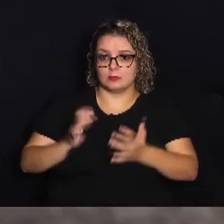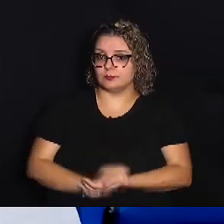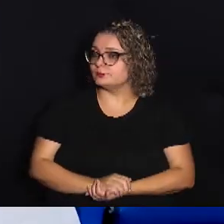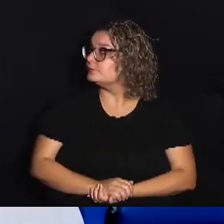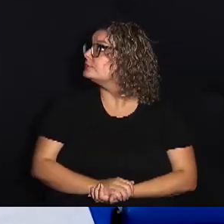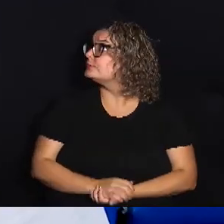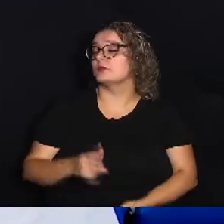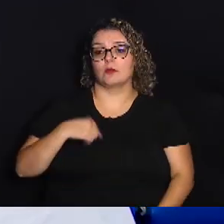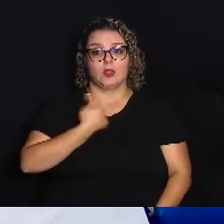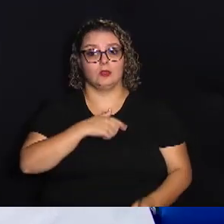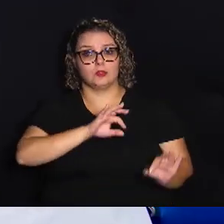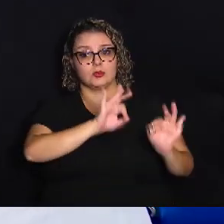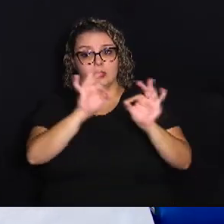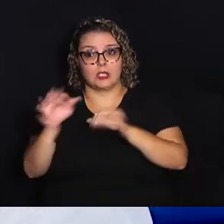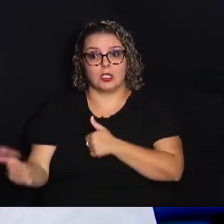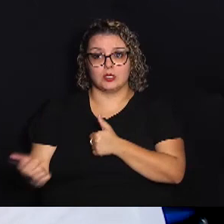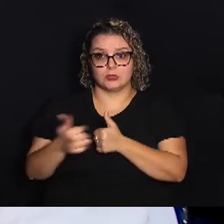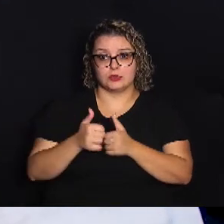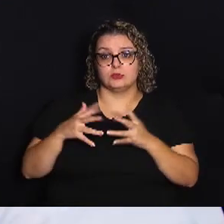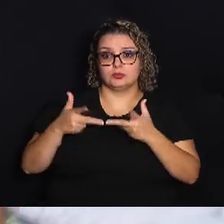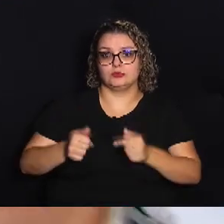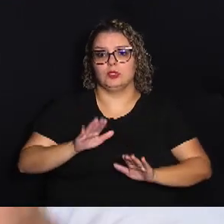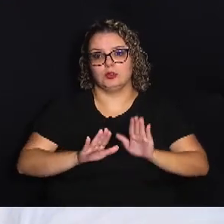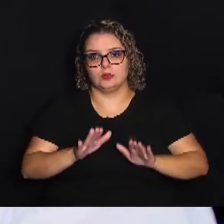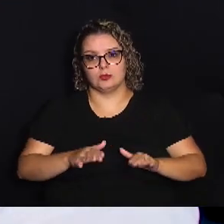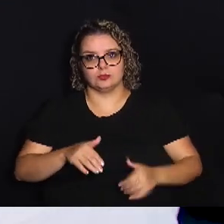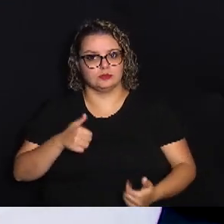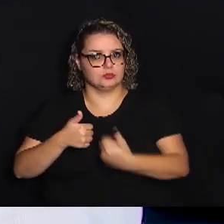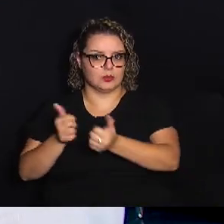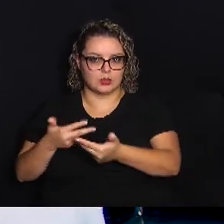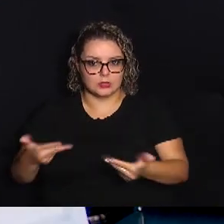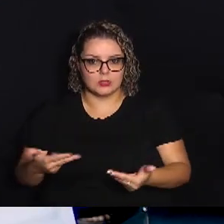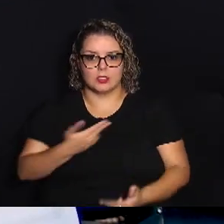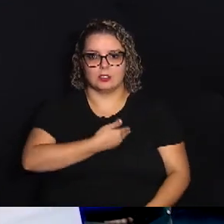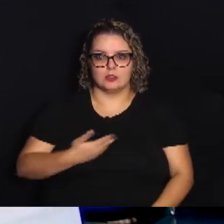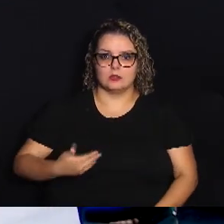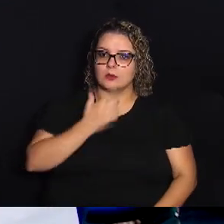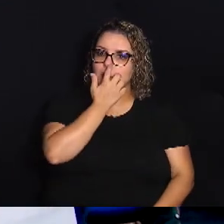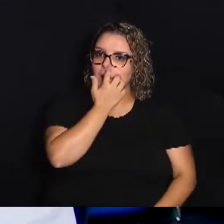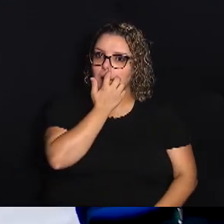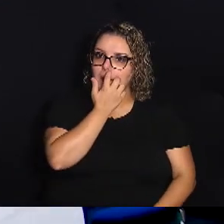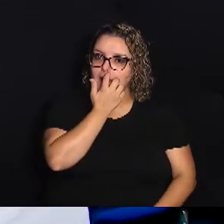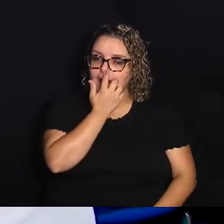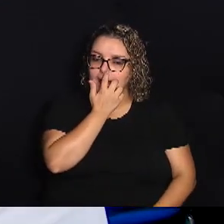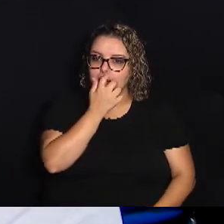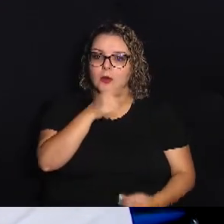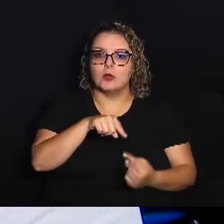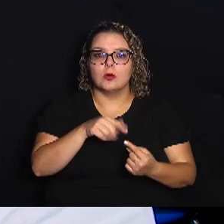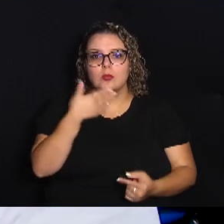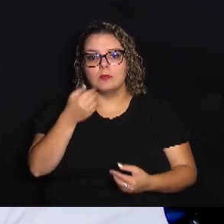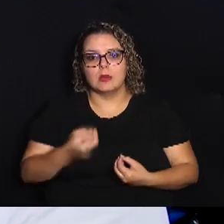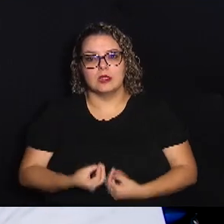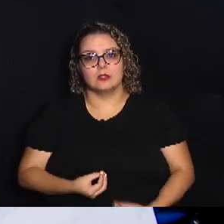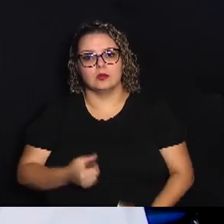cerimônia nós temos acompanhado de perto agora recentemente toda a licitação do transporte público e a finalidade é sempre oferecer